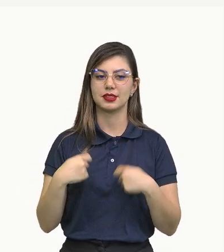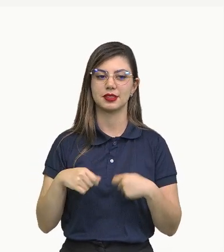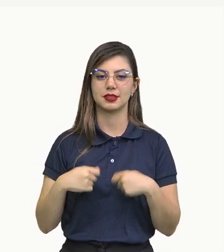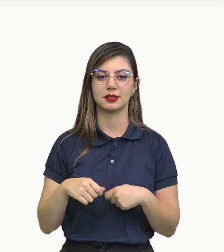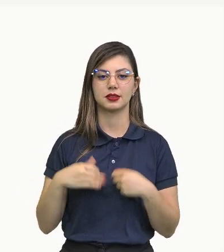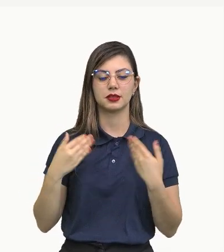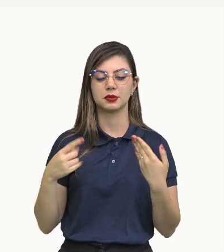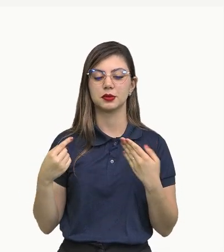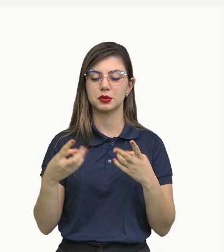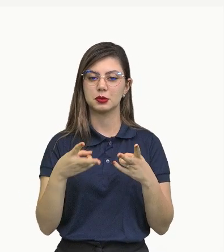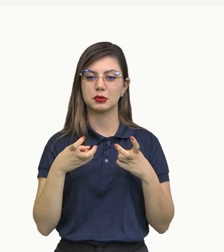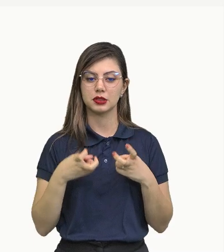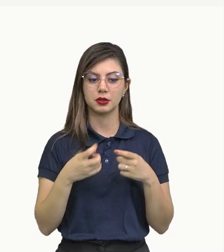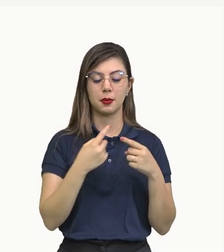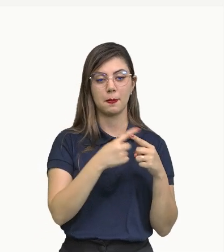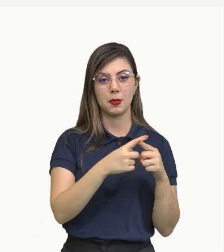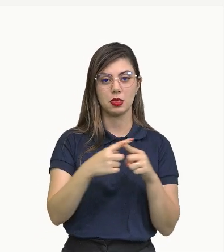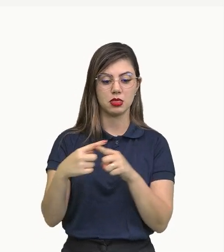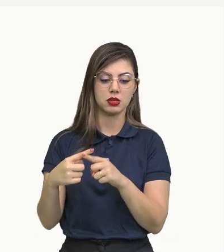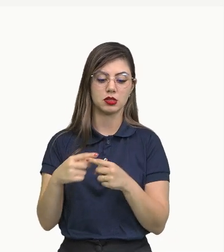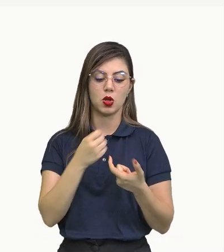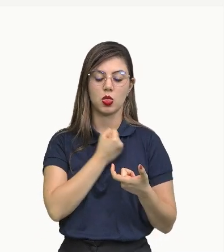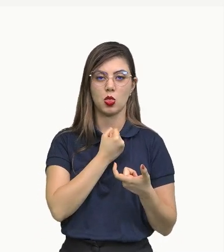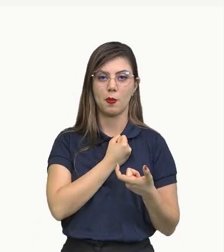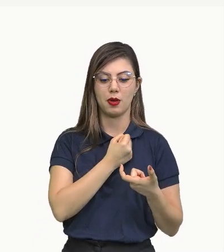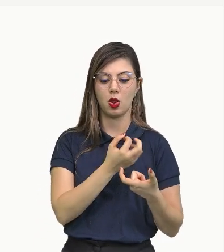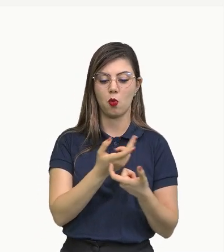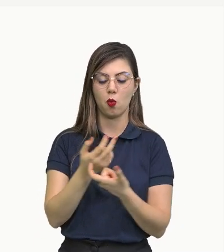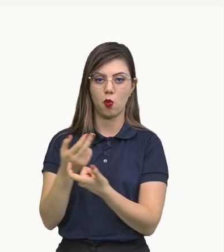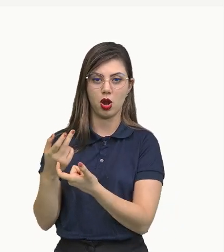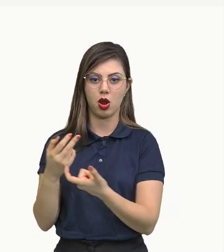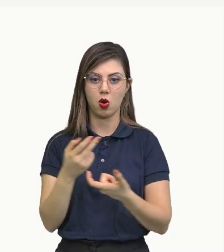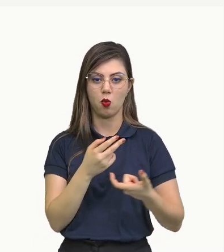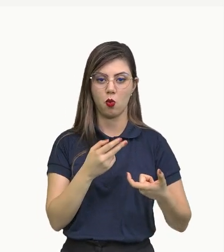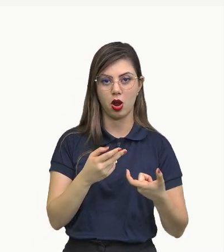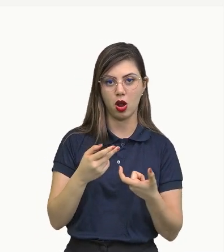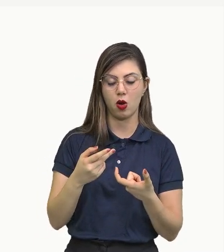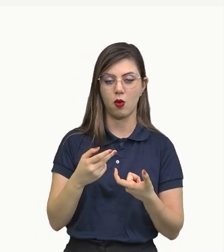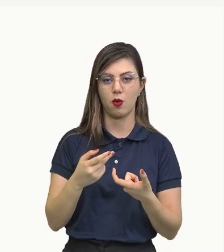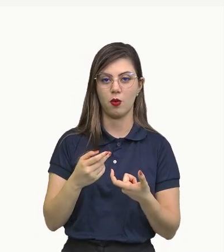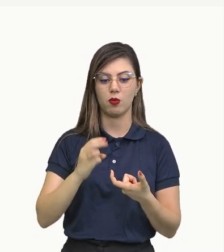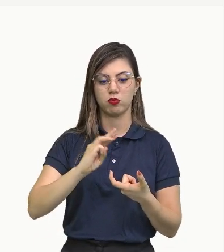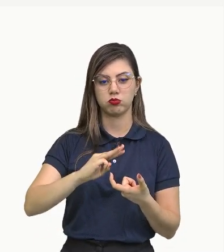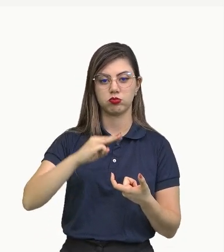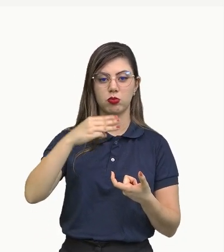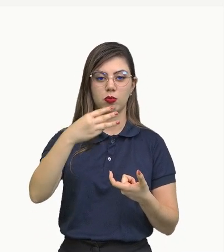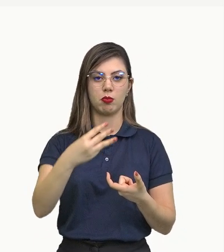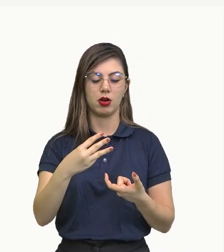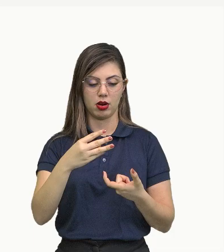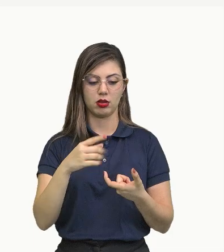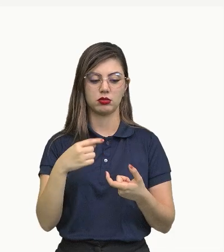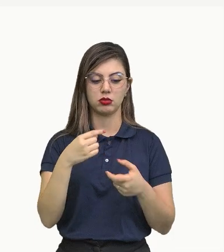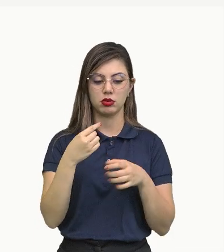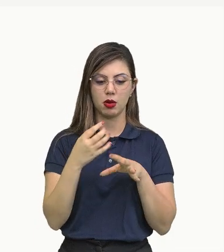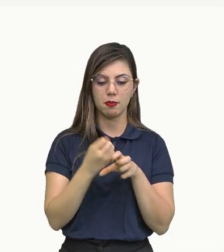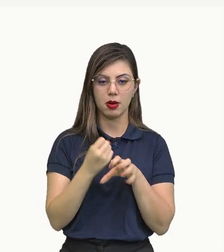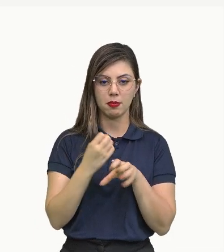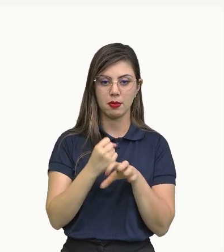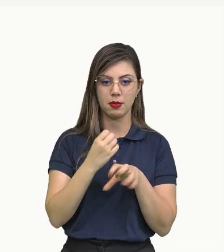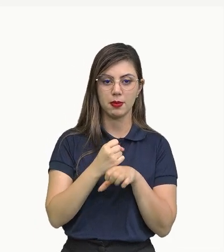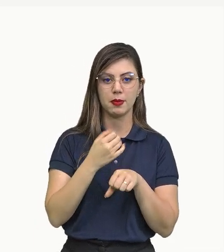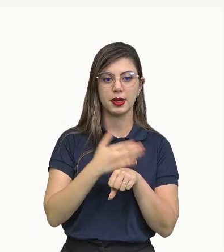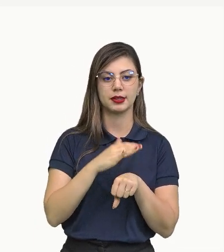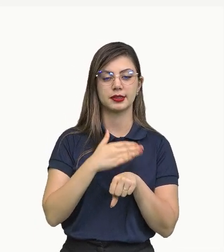que a multiplicação da mesma base vai ser a multiplicação da mesma letra, daqui a pouco do mesmo número. E quando nós temos a